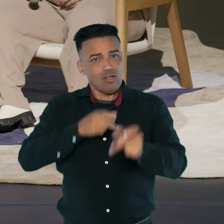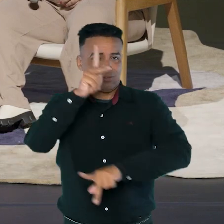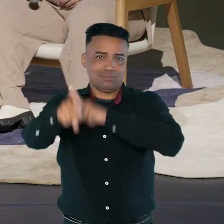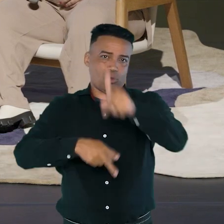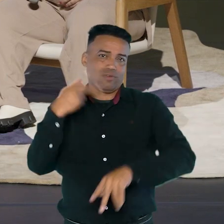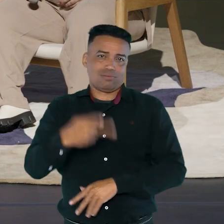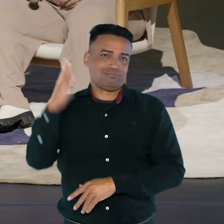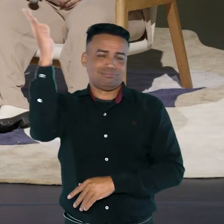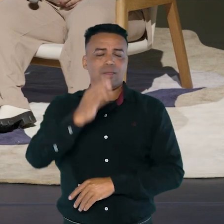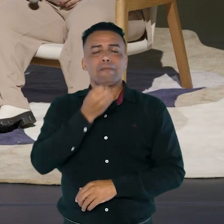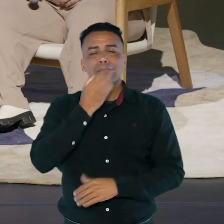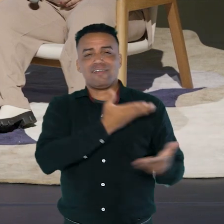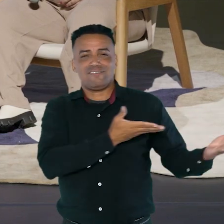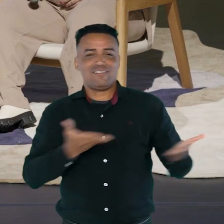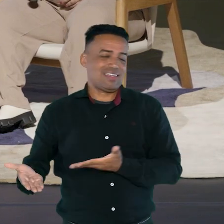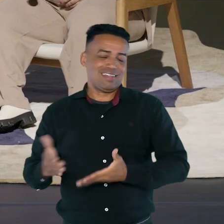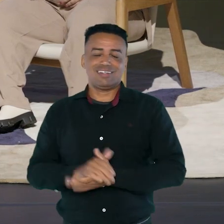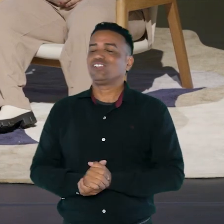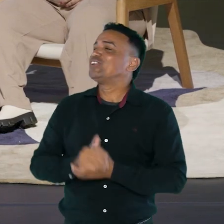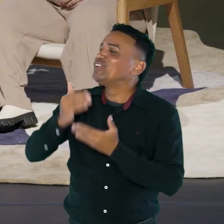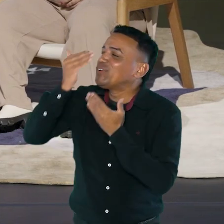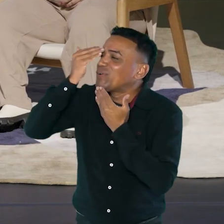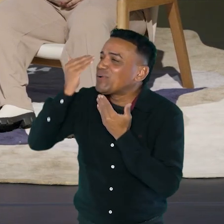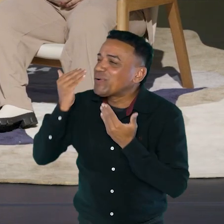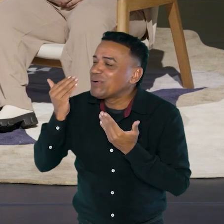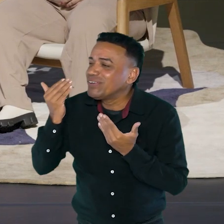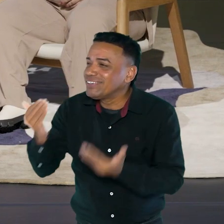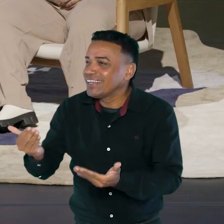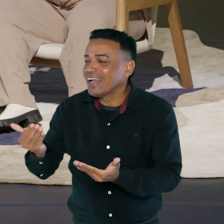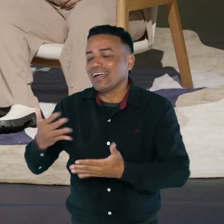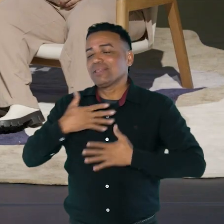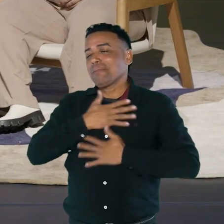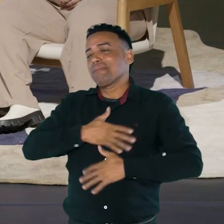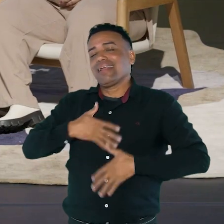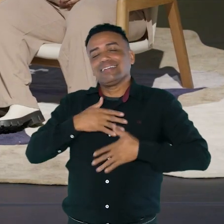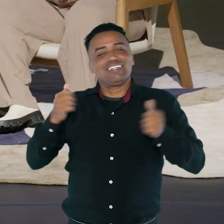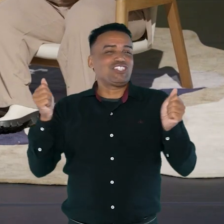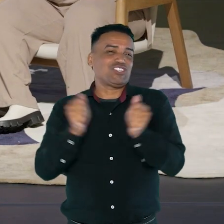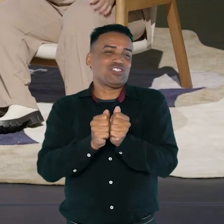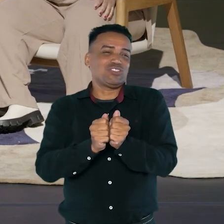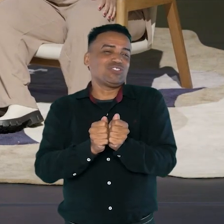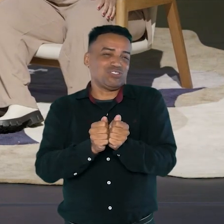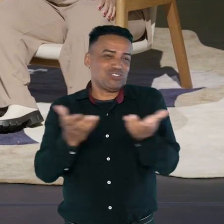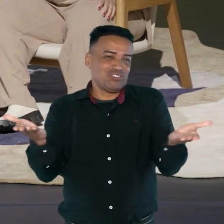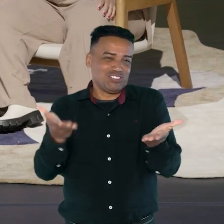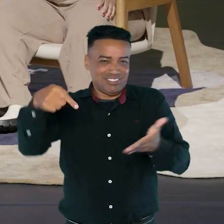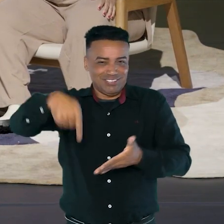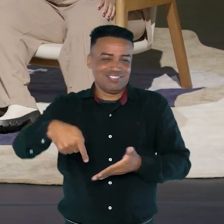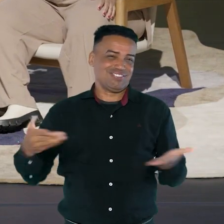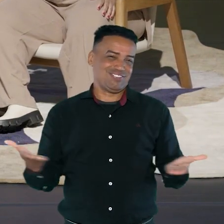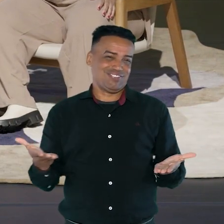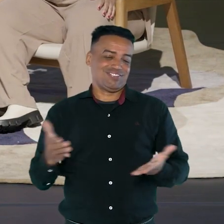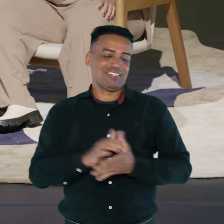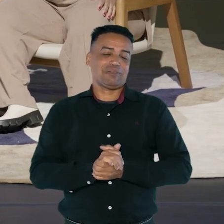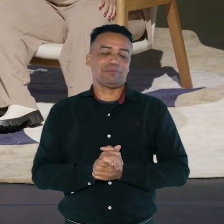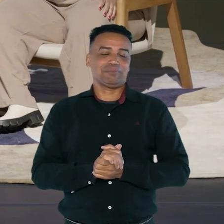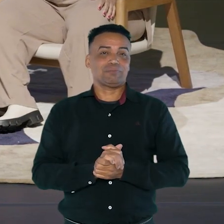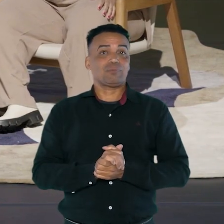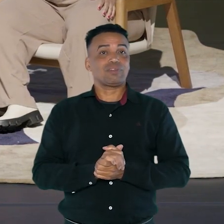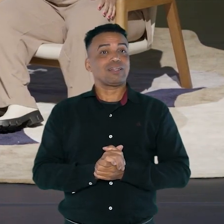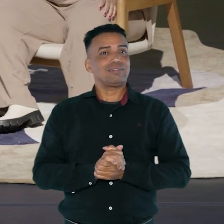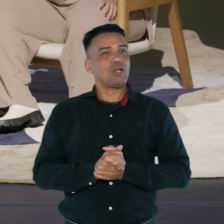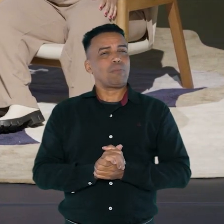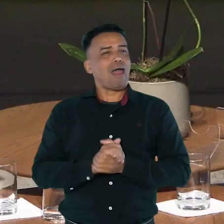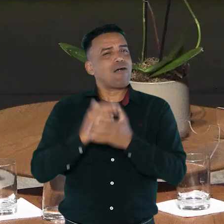e a força do povo brasileiro. Seja bem-vindo, Ellen. Ellen Oléria é uma mulher negra com aproximadamente 40 e poucos anos.